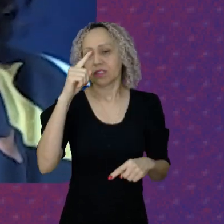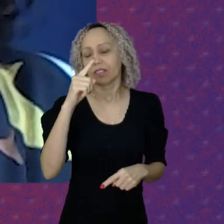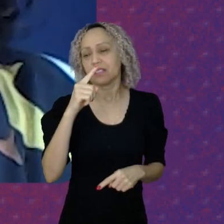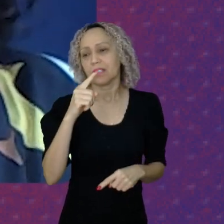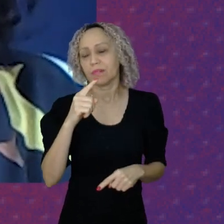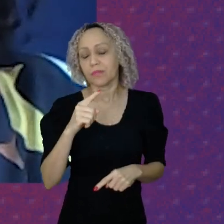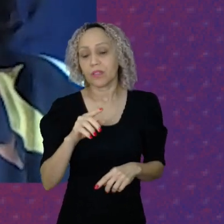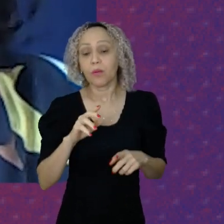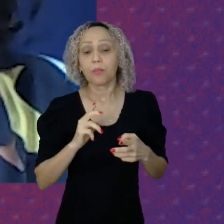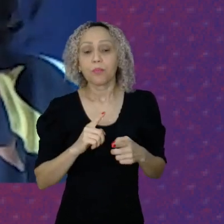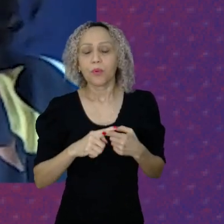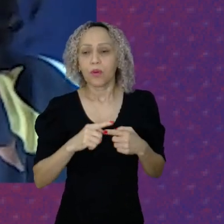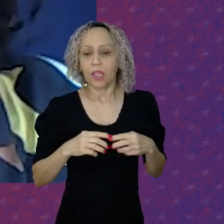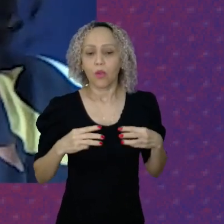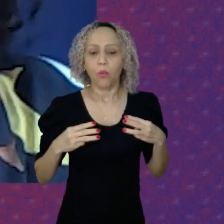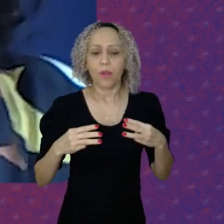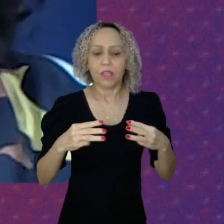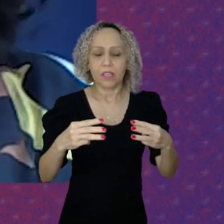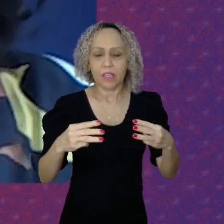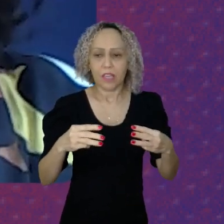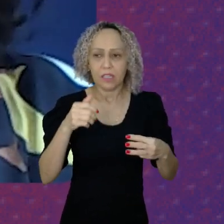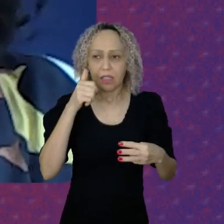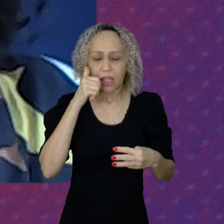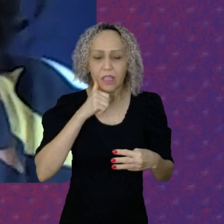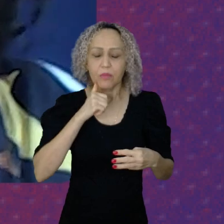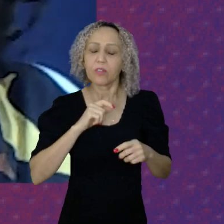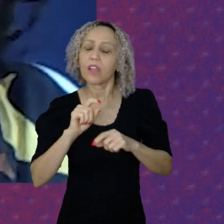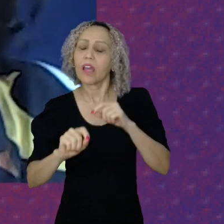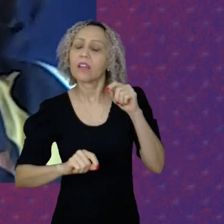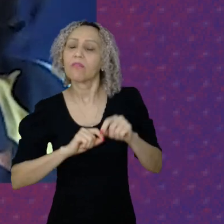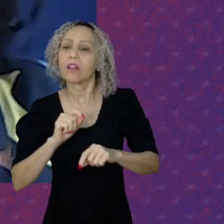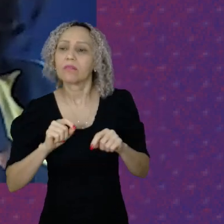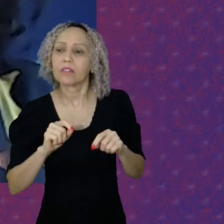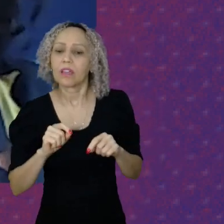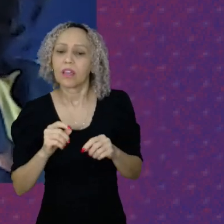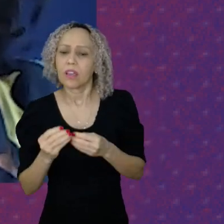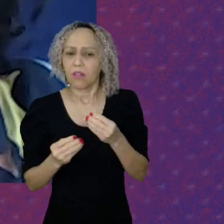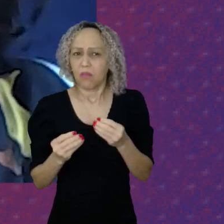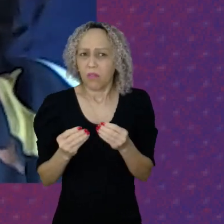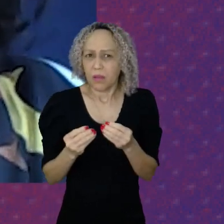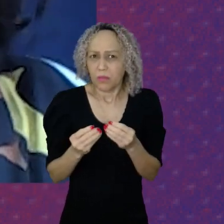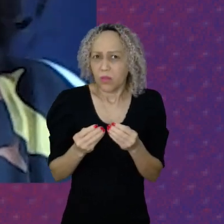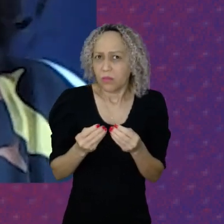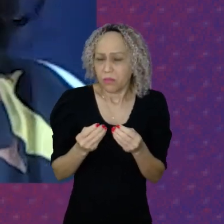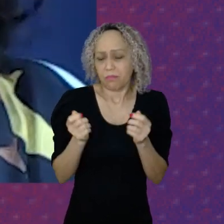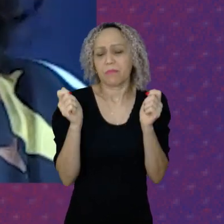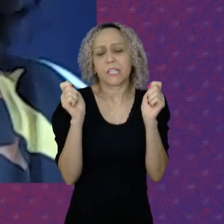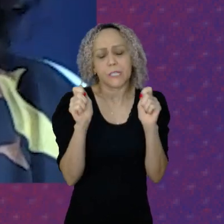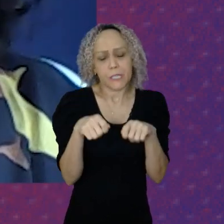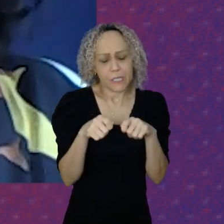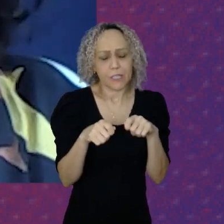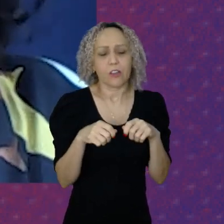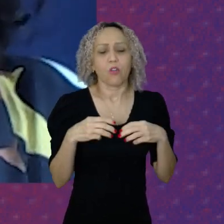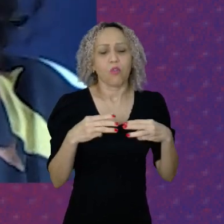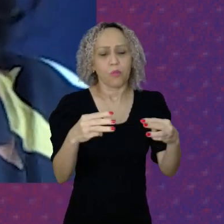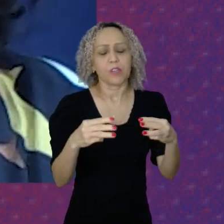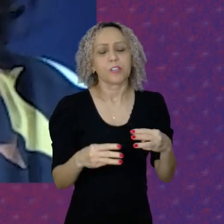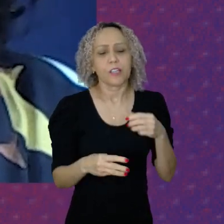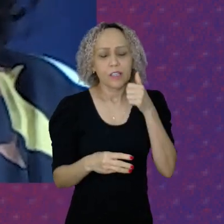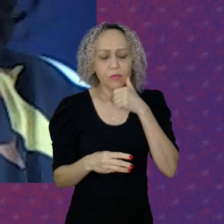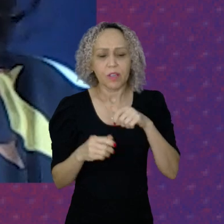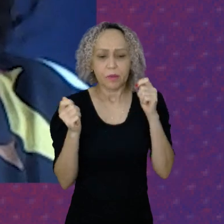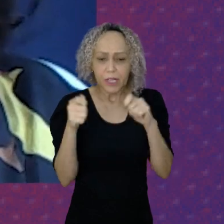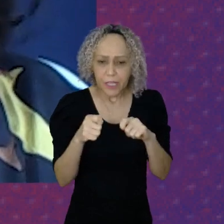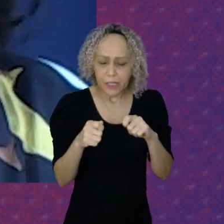das Mulheres, ele não vai conseguir avançar tendo ações isoladas. Nós vamos garantir